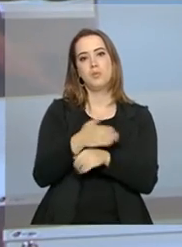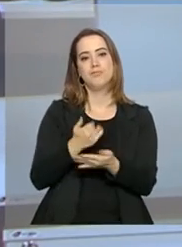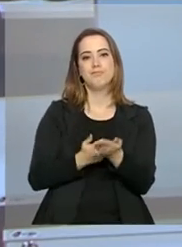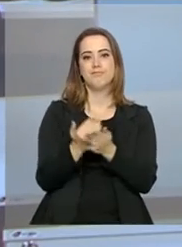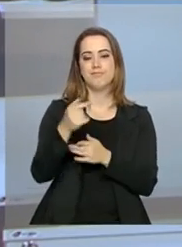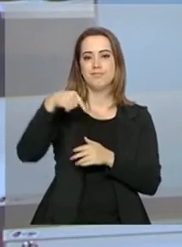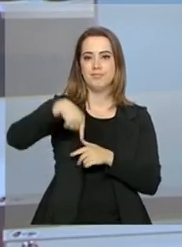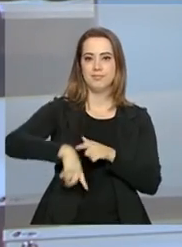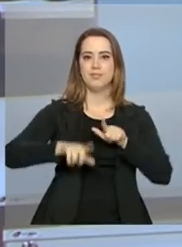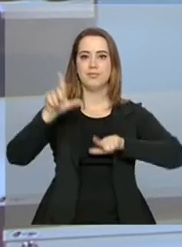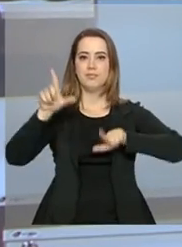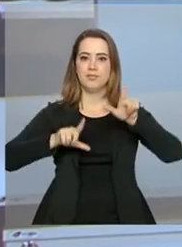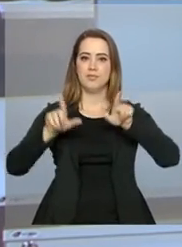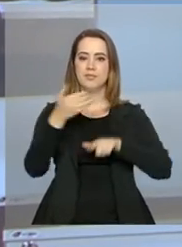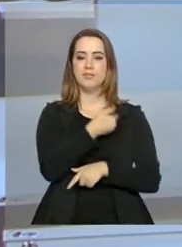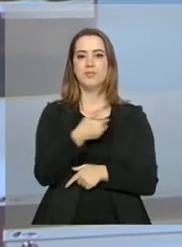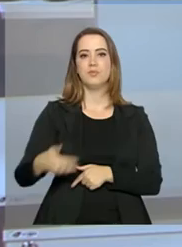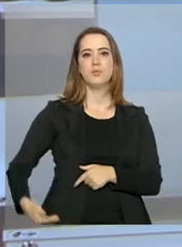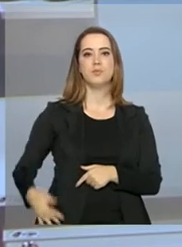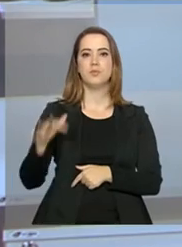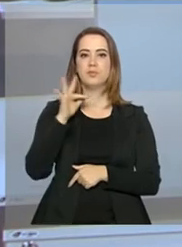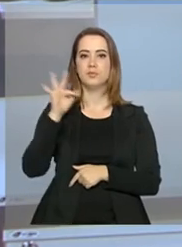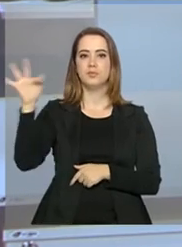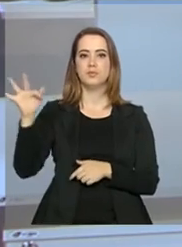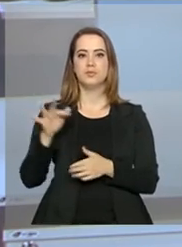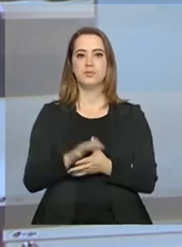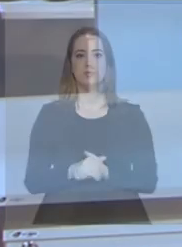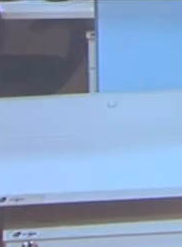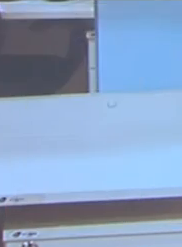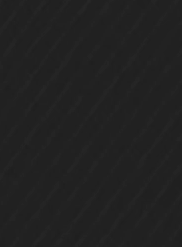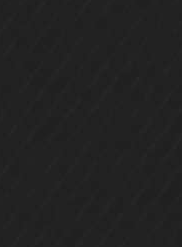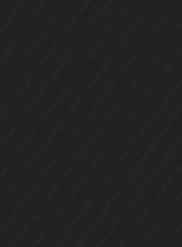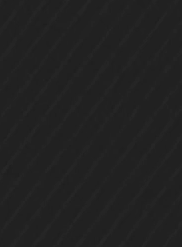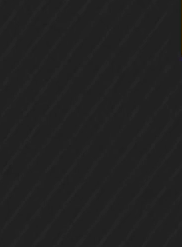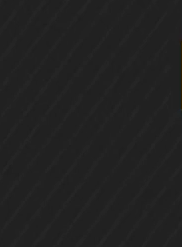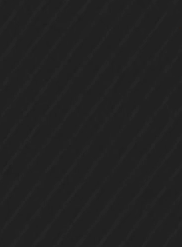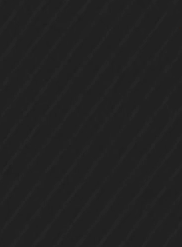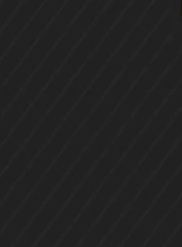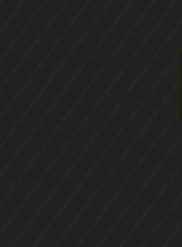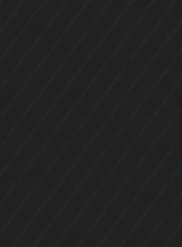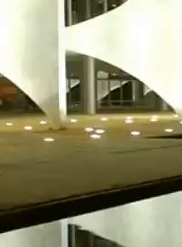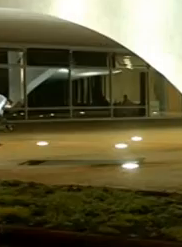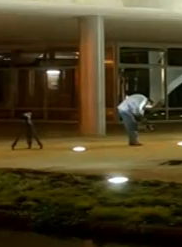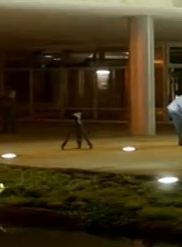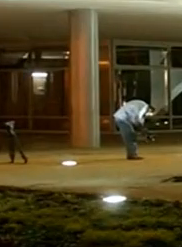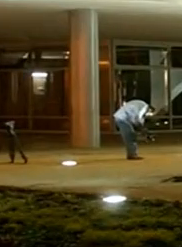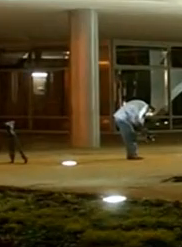continue com a gente aqui na NBR, a TV do Governo Federal.